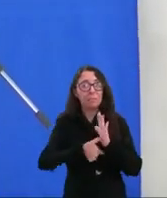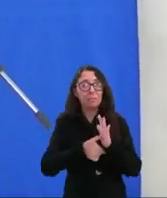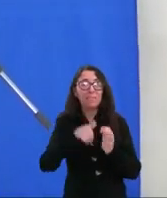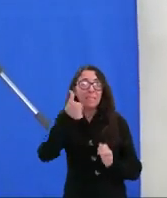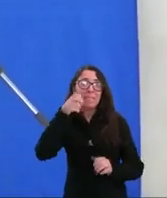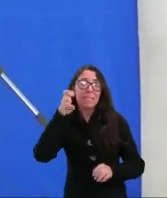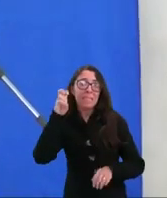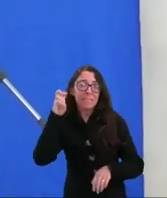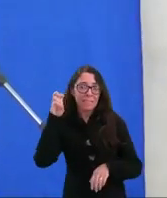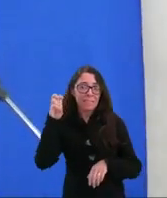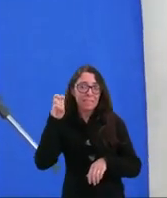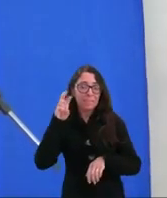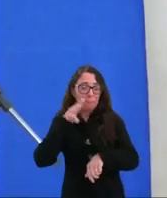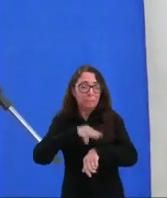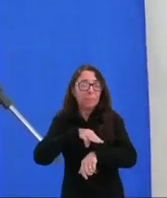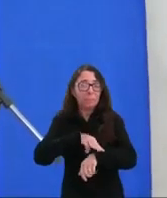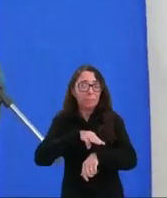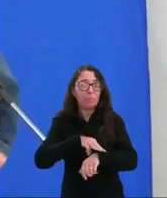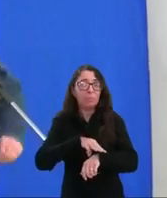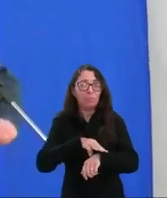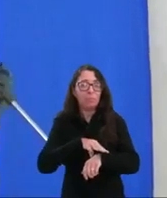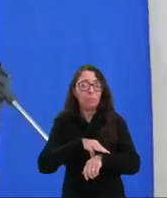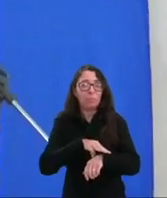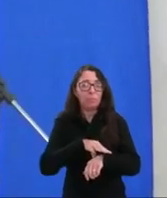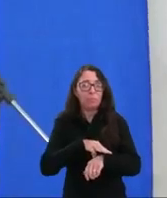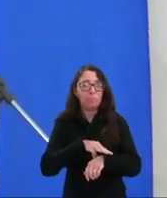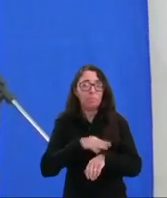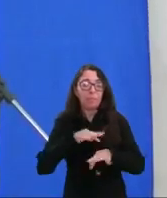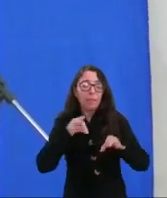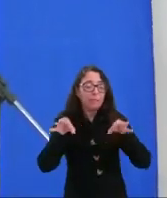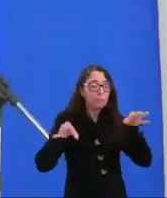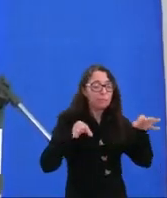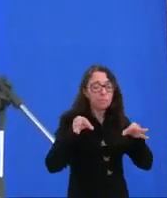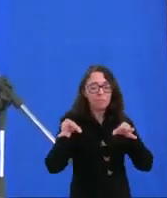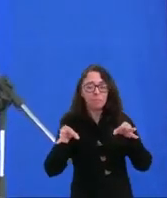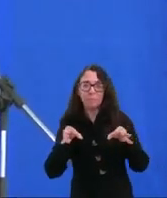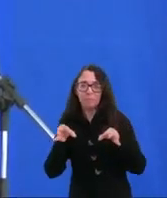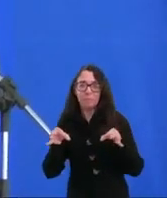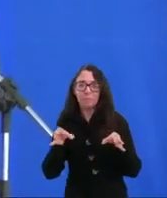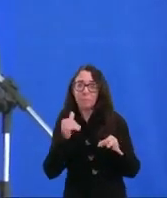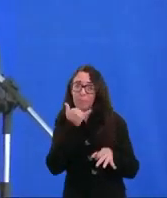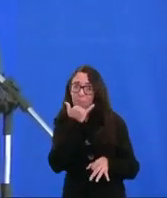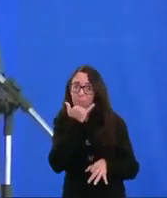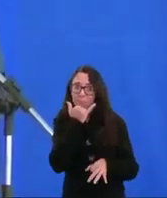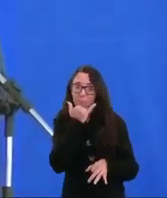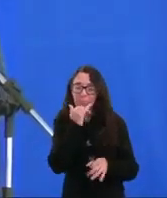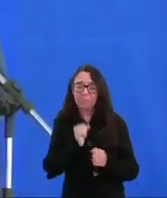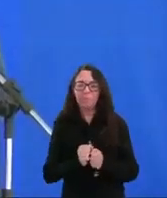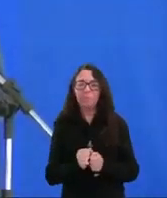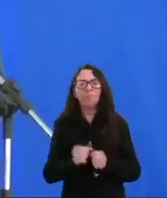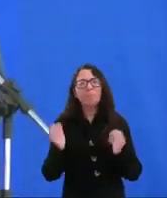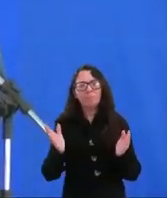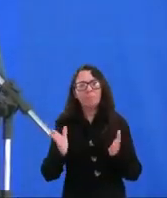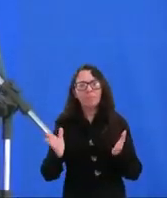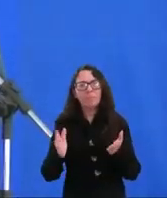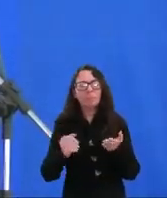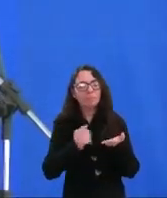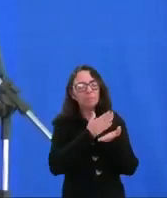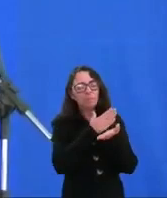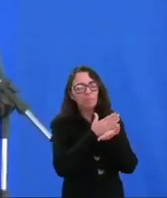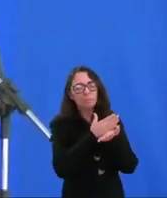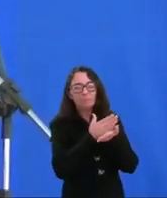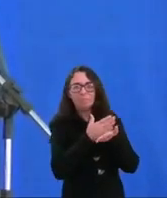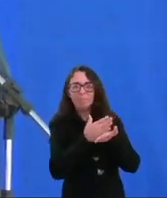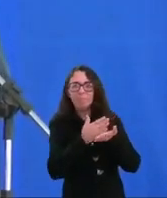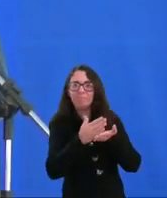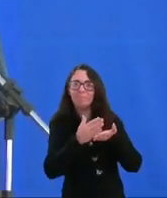live. Amados irmãos, vamos com a graça e a misericórdia de Deus, né? Estamos aqui para mais um